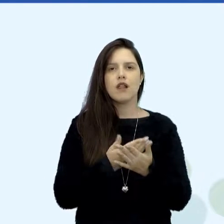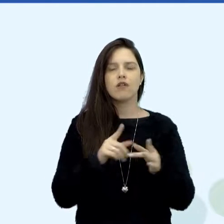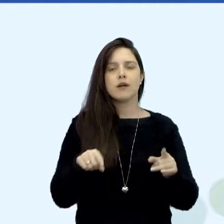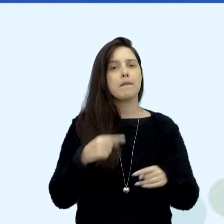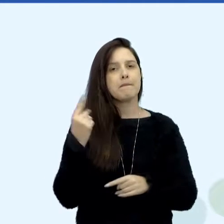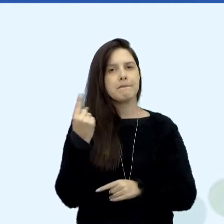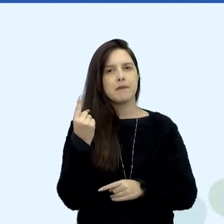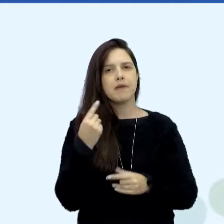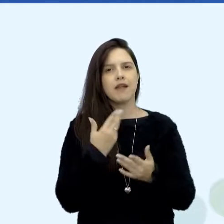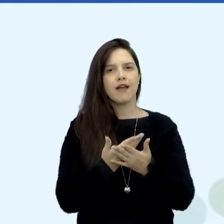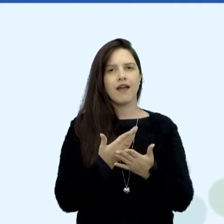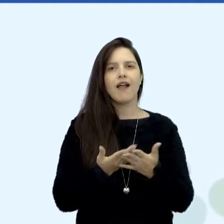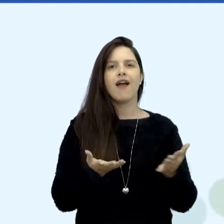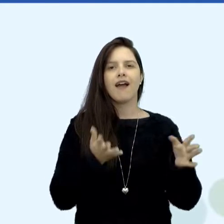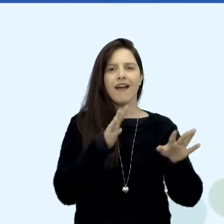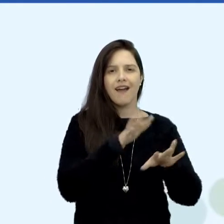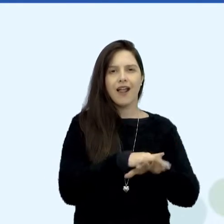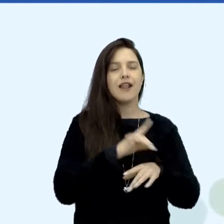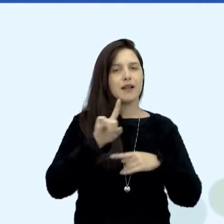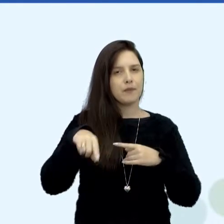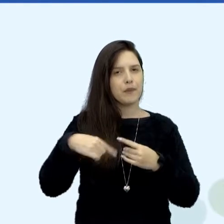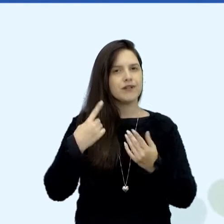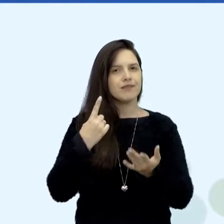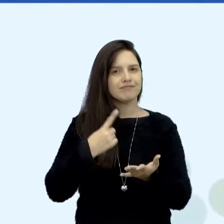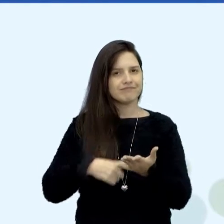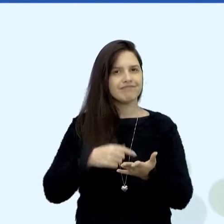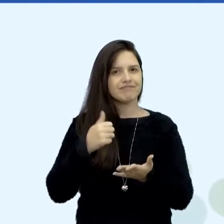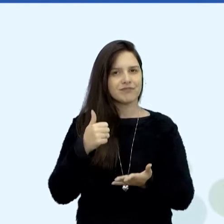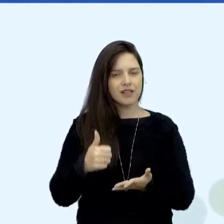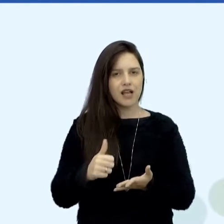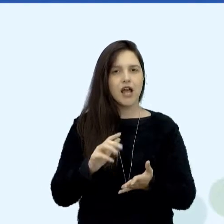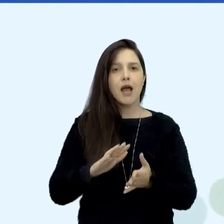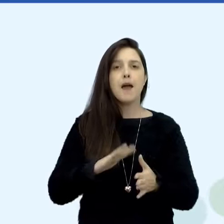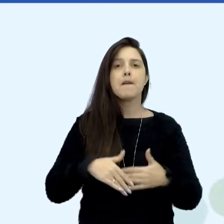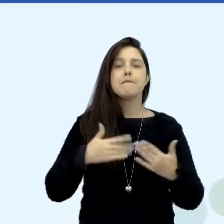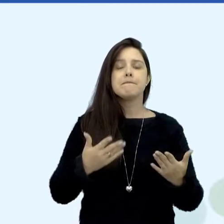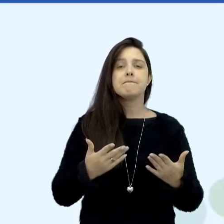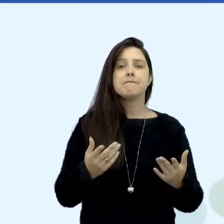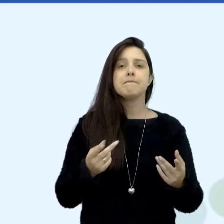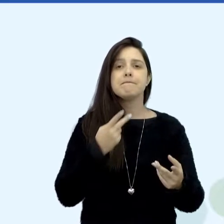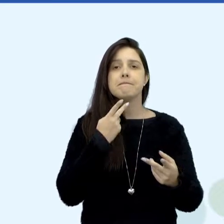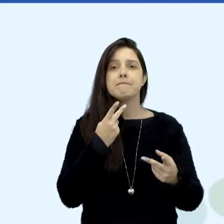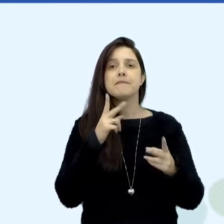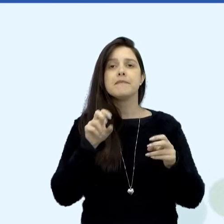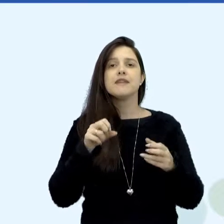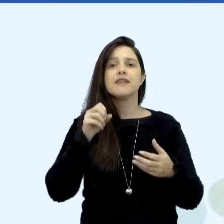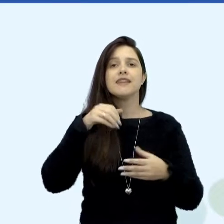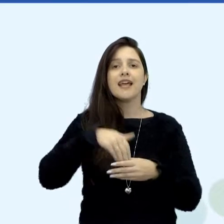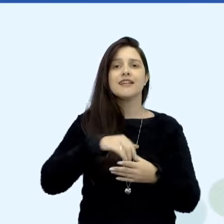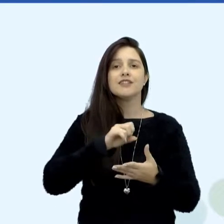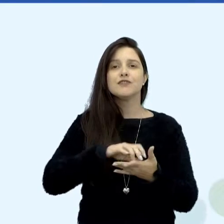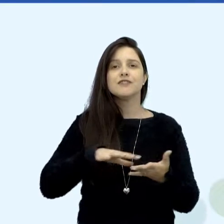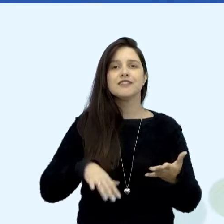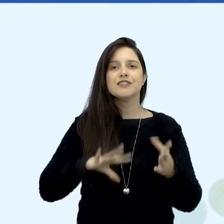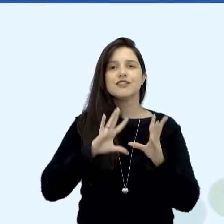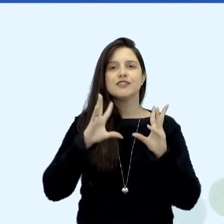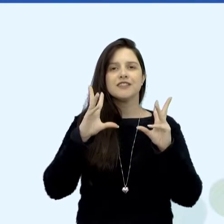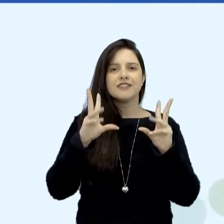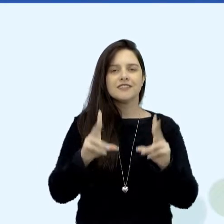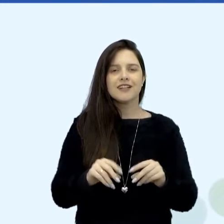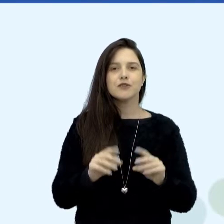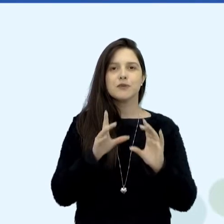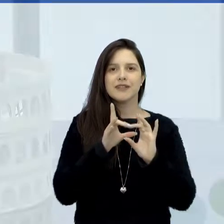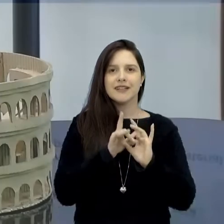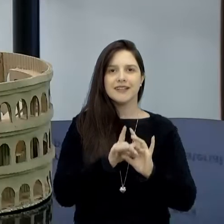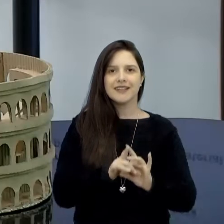aula da introdução, aguardem a próxima aula. E hoje nós vamos falar do IFAM, né? Dentro dessa unidade curricular, no mundo tudo está